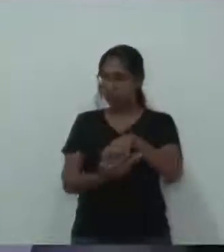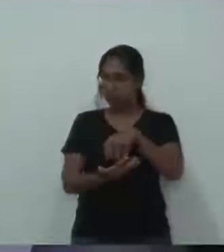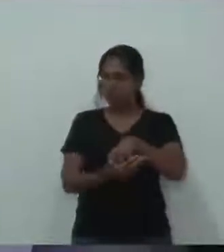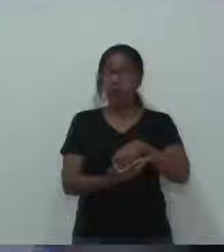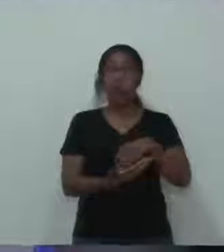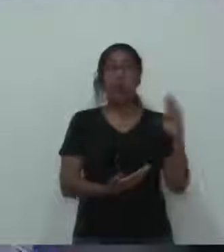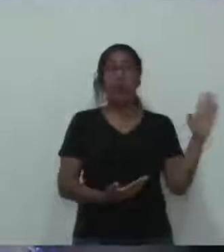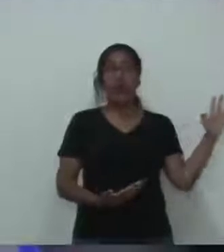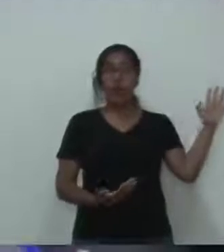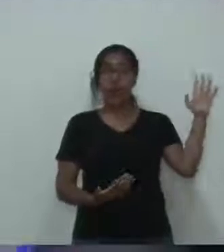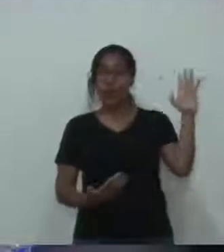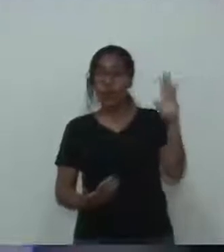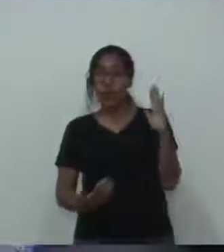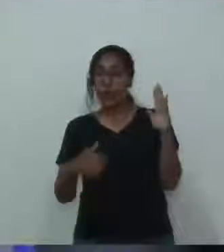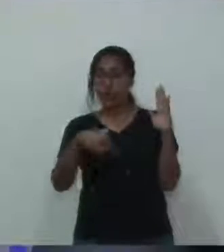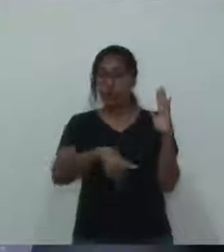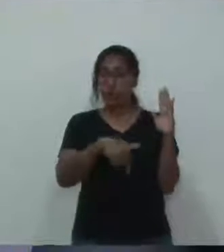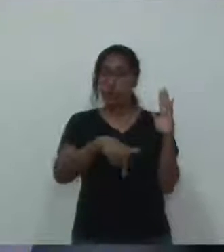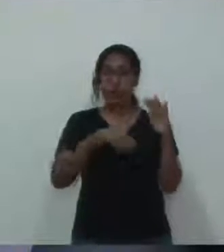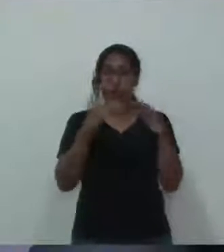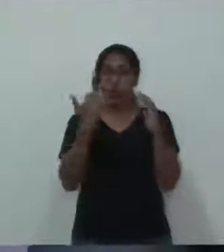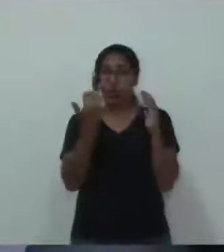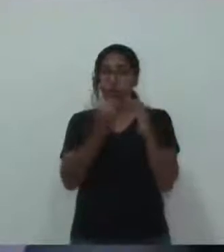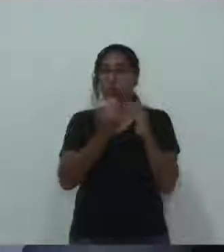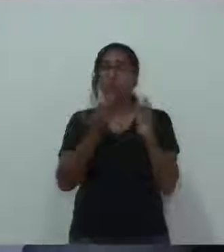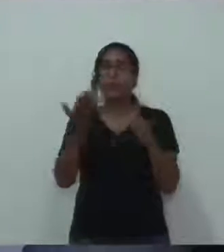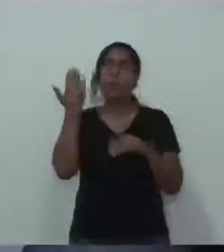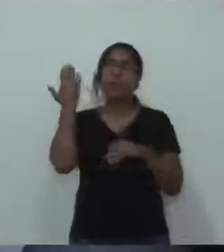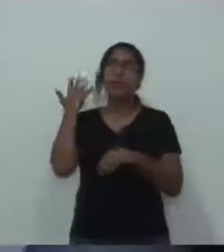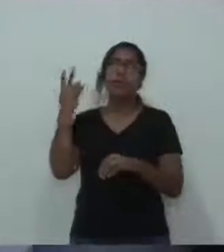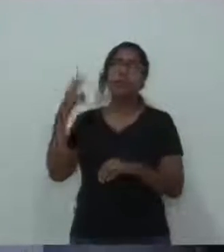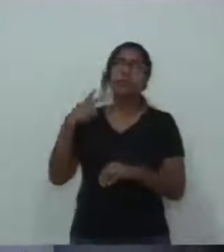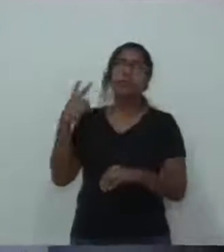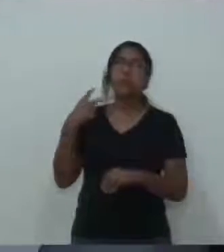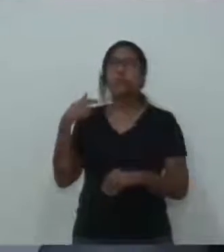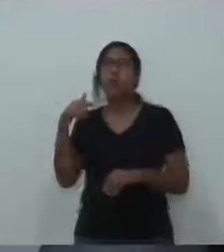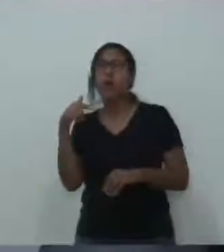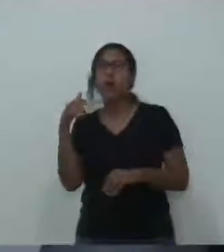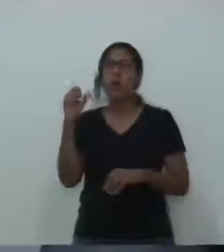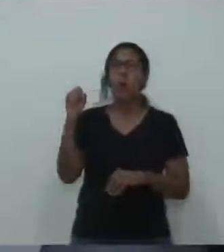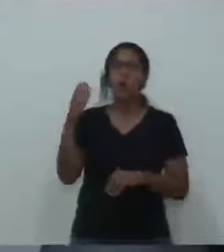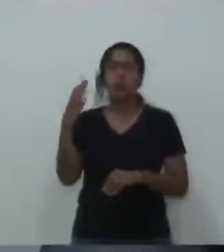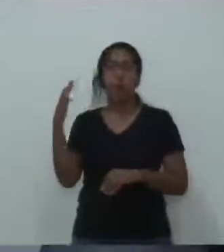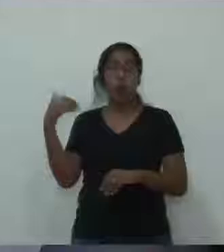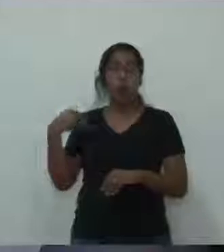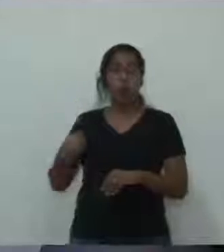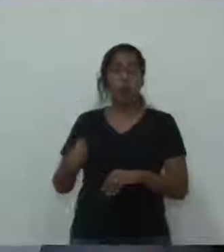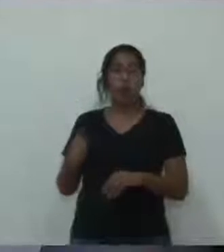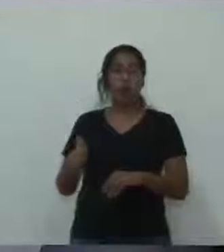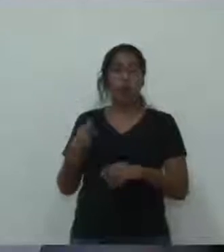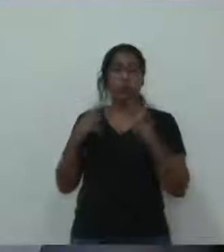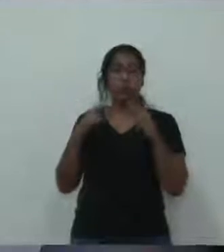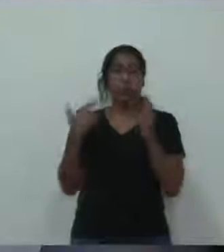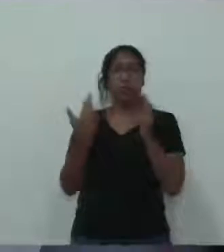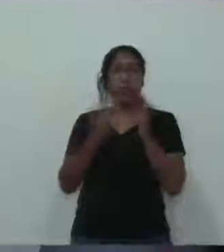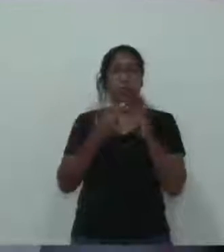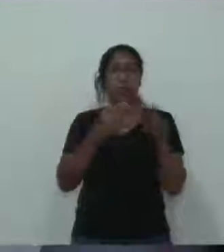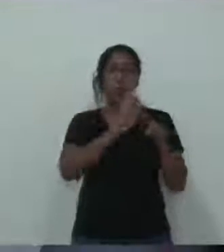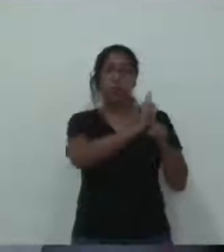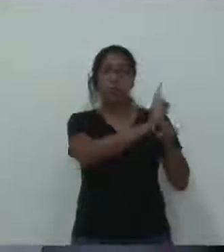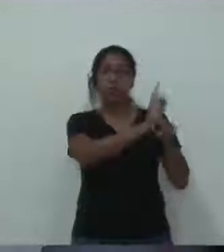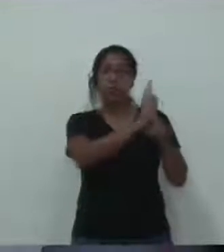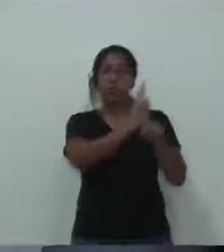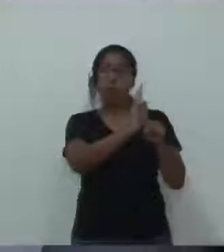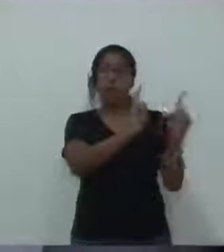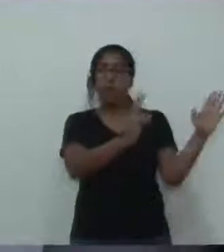vereadores, salvo engano, 7 ou 8 vereadores puderam compareceram a essa reunião. Fora isso, houve